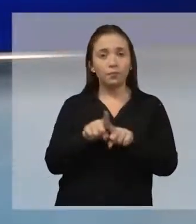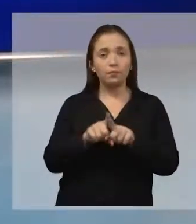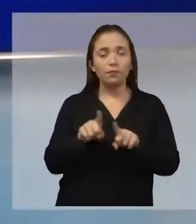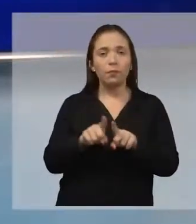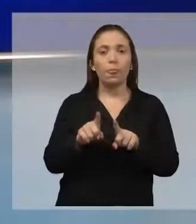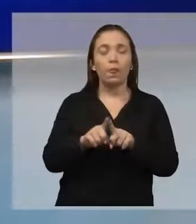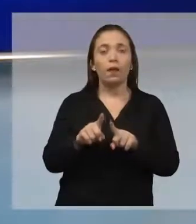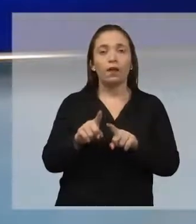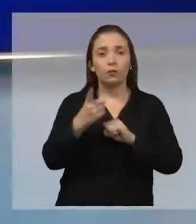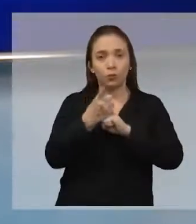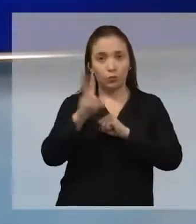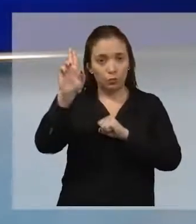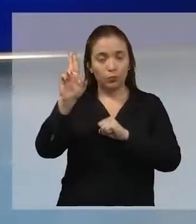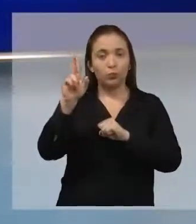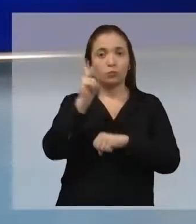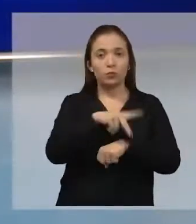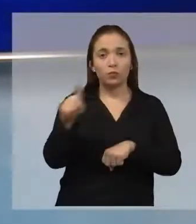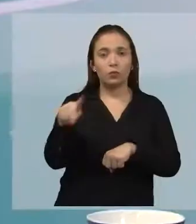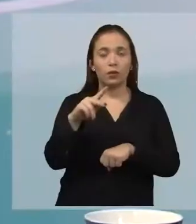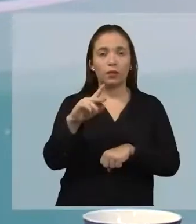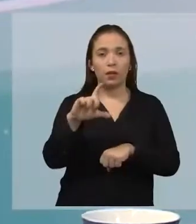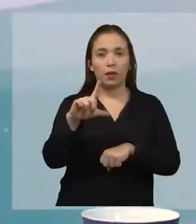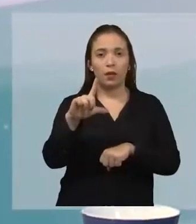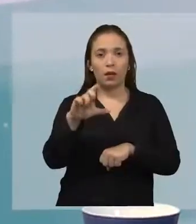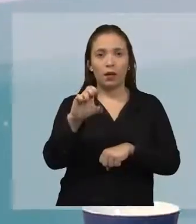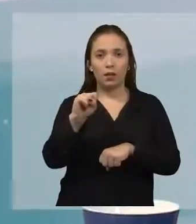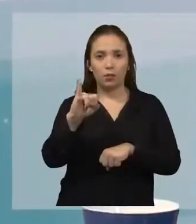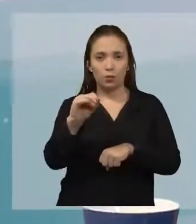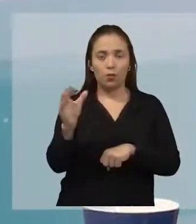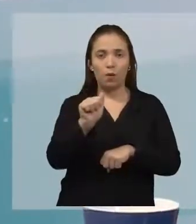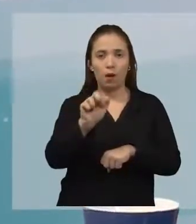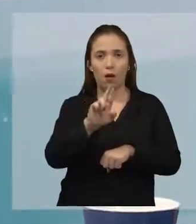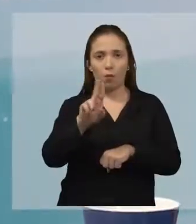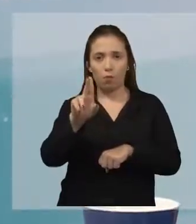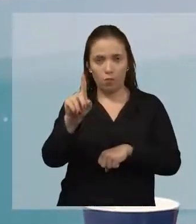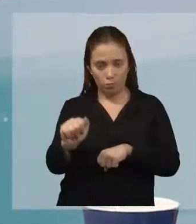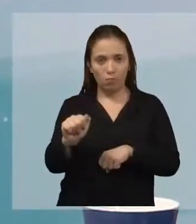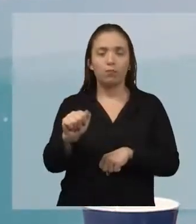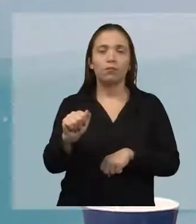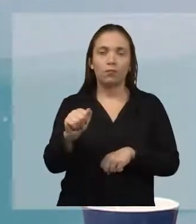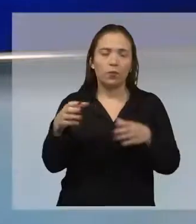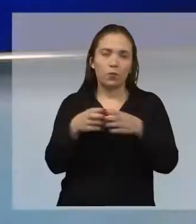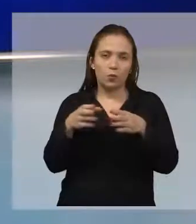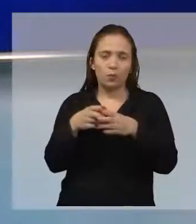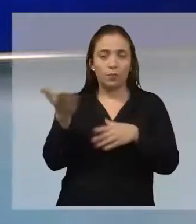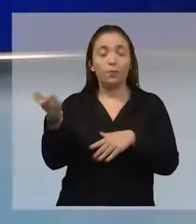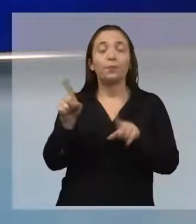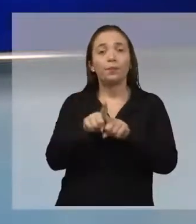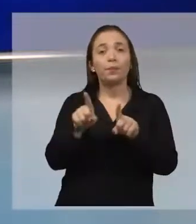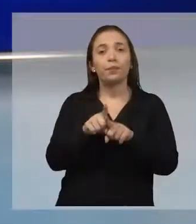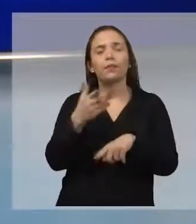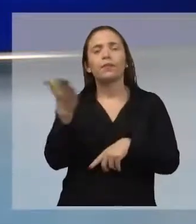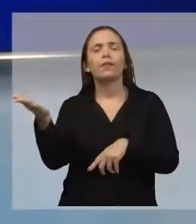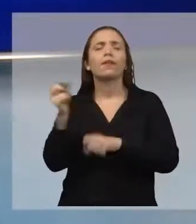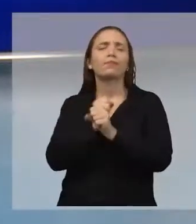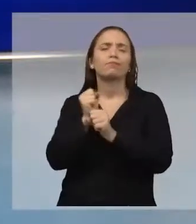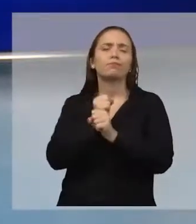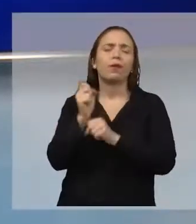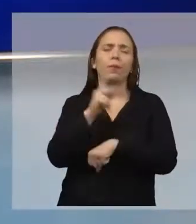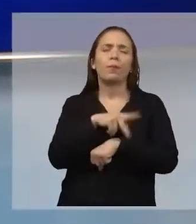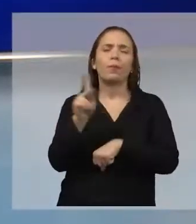doutor, sociólogo, professor Clésio Arruda, que integra também a nossa equipe. E o nosso decano,